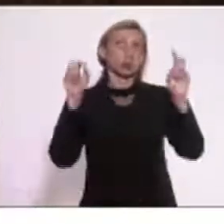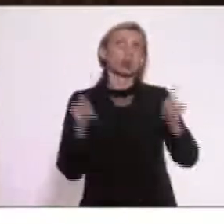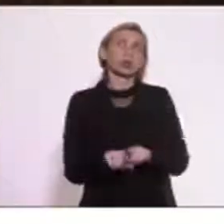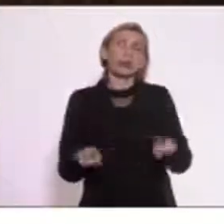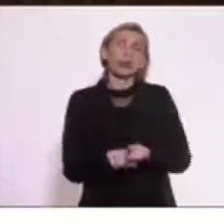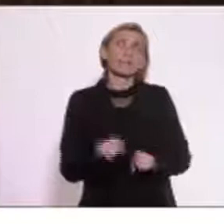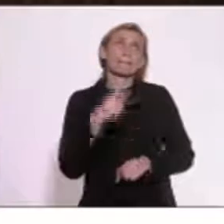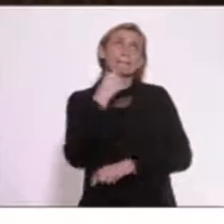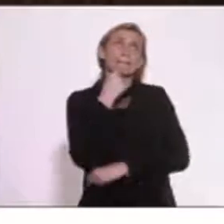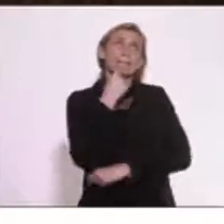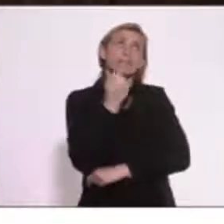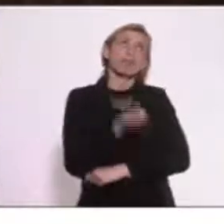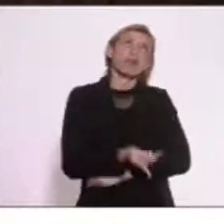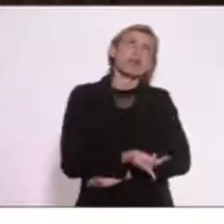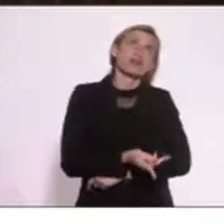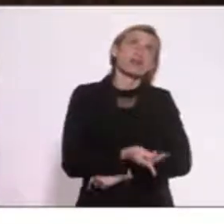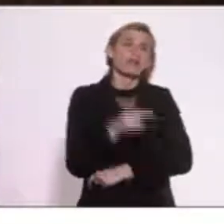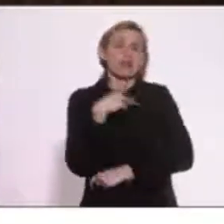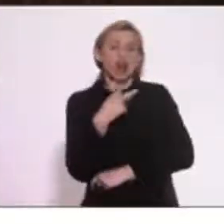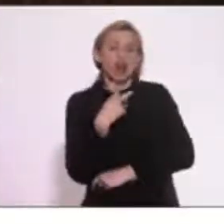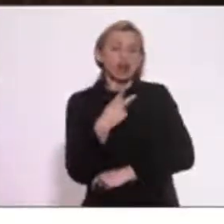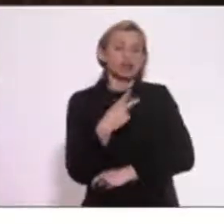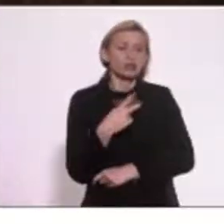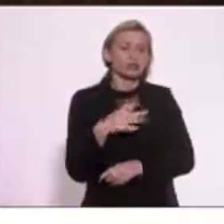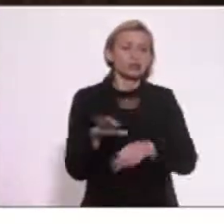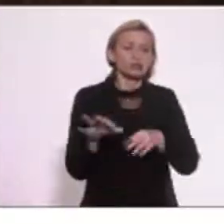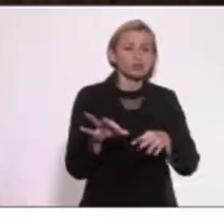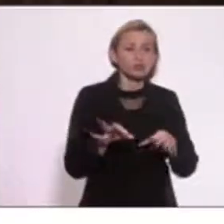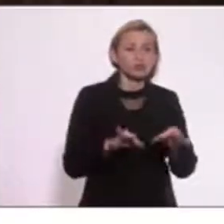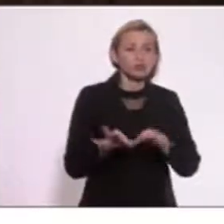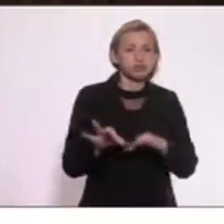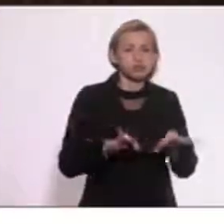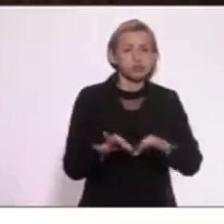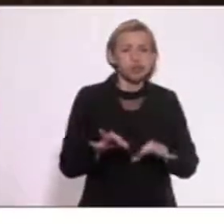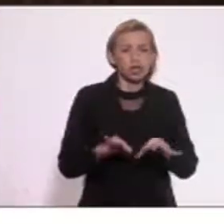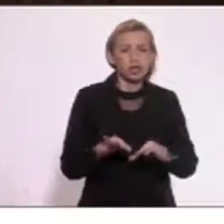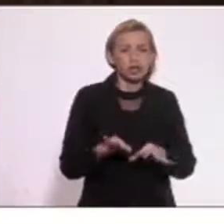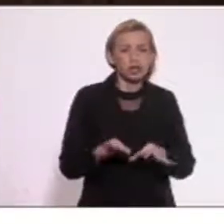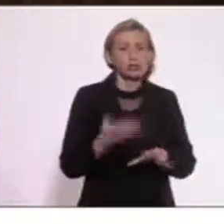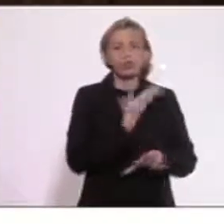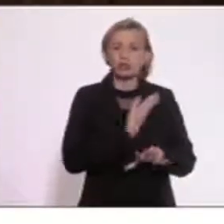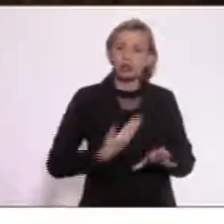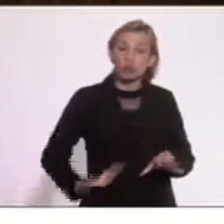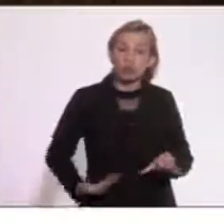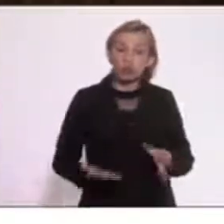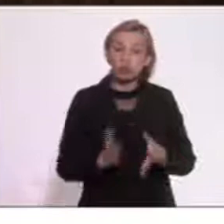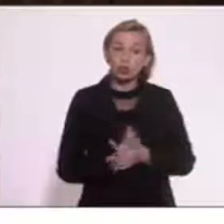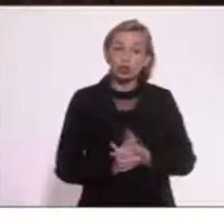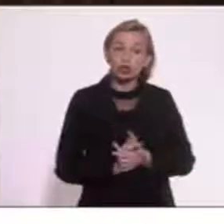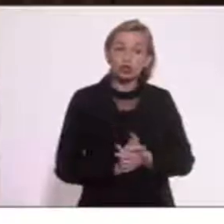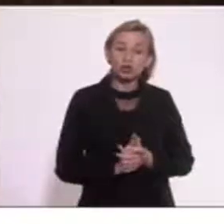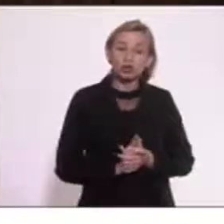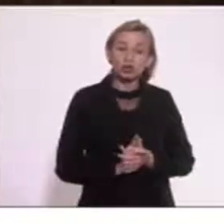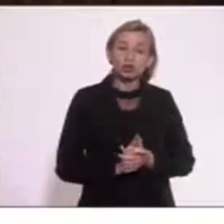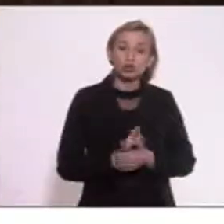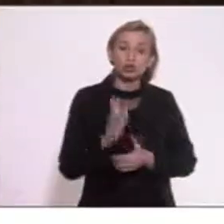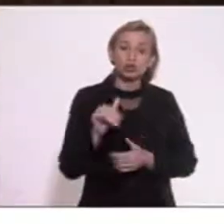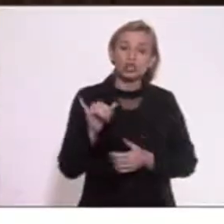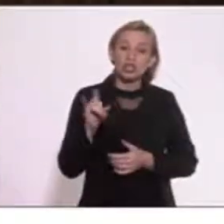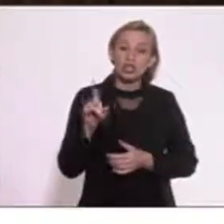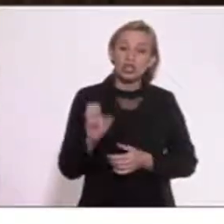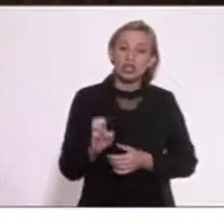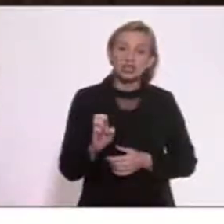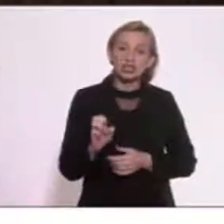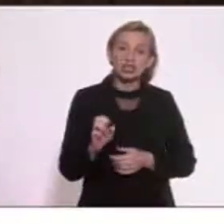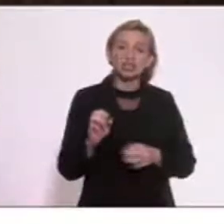também, basta dizer que no programa mais propagandeado pelo governador, Comunidade e Cidade,